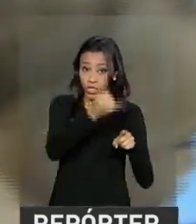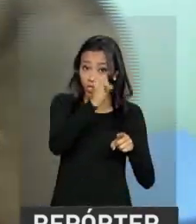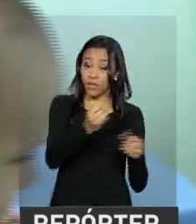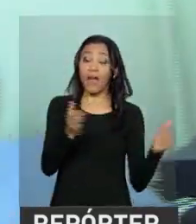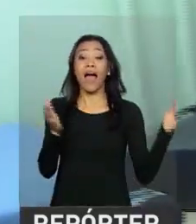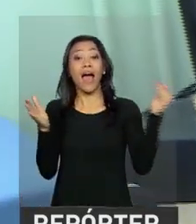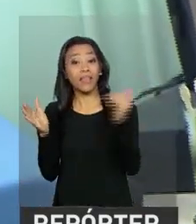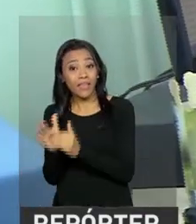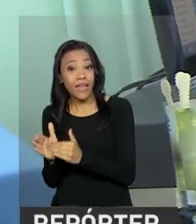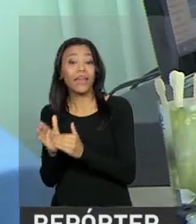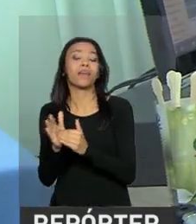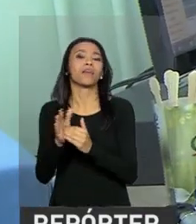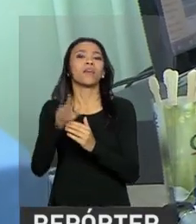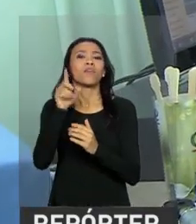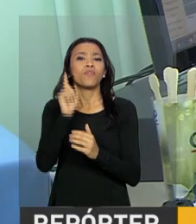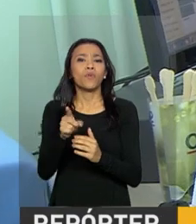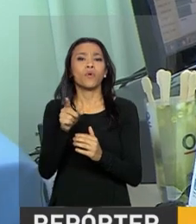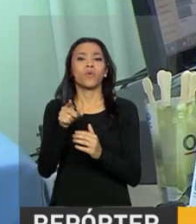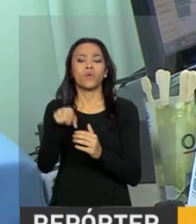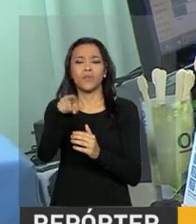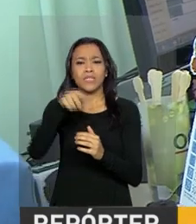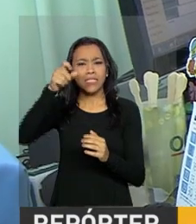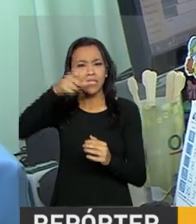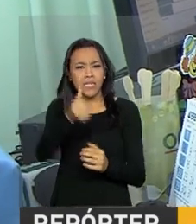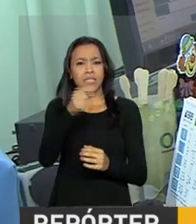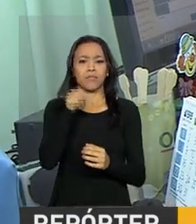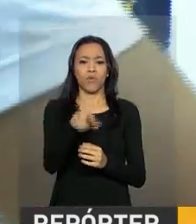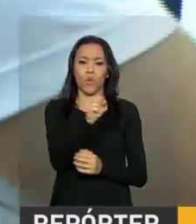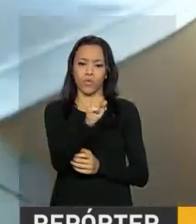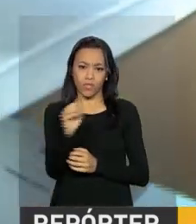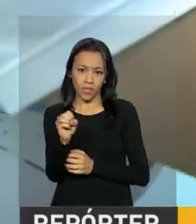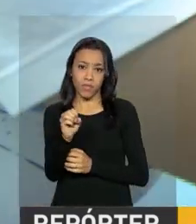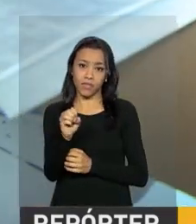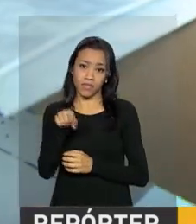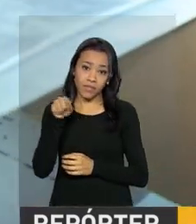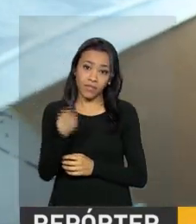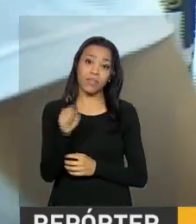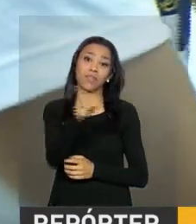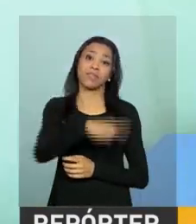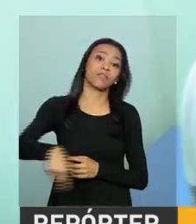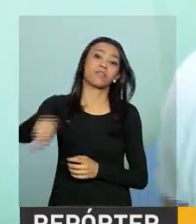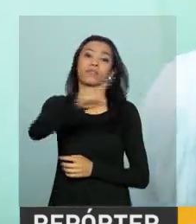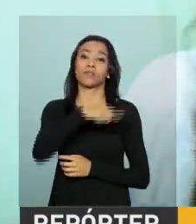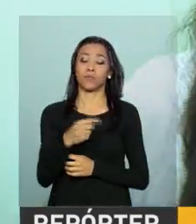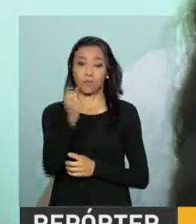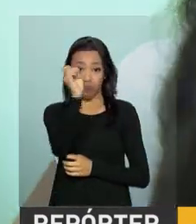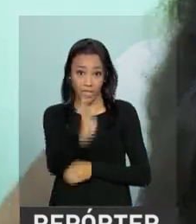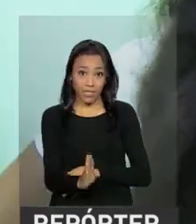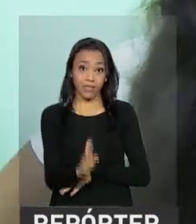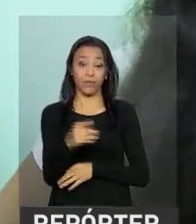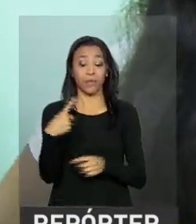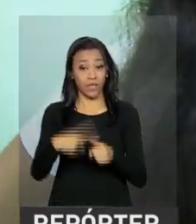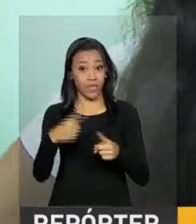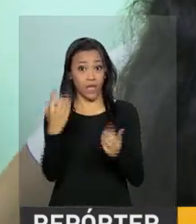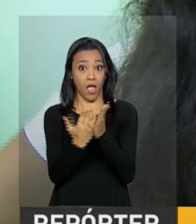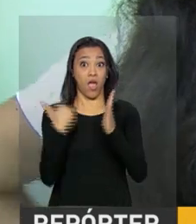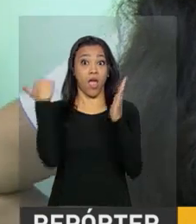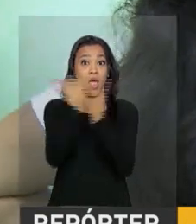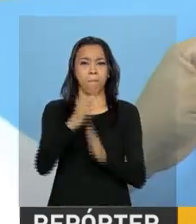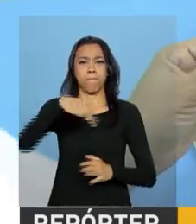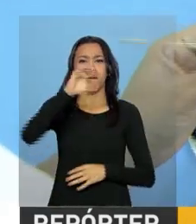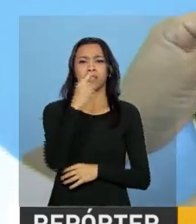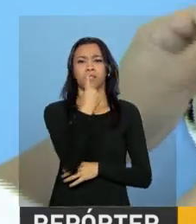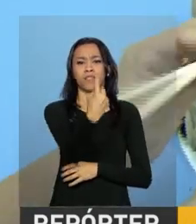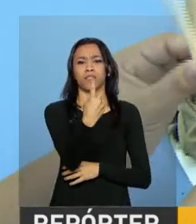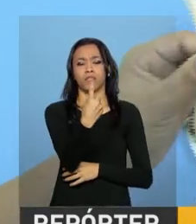semana de junho, foram notificados quase 6.800 casos de gripe no país, que resultaram em mais de 1.100